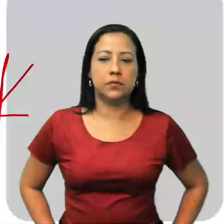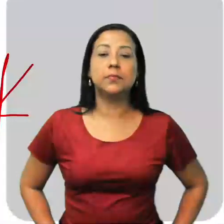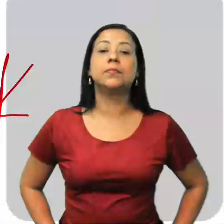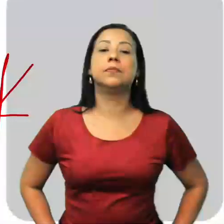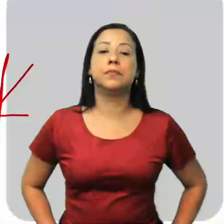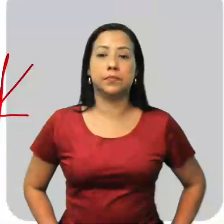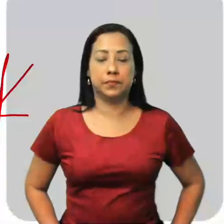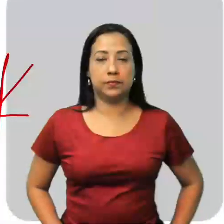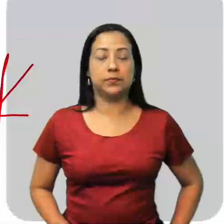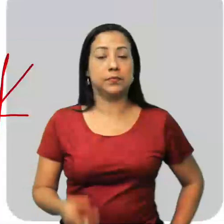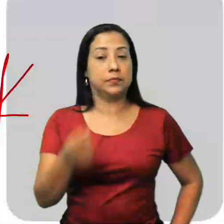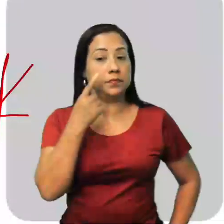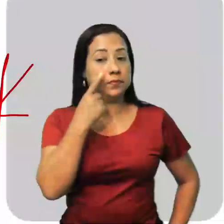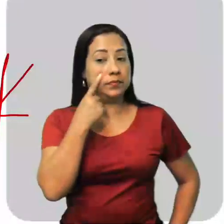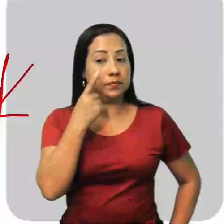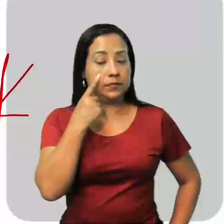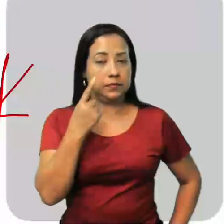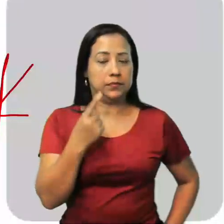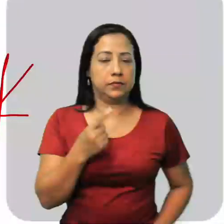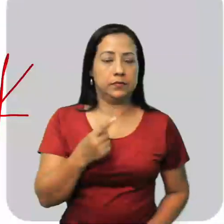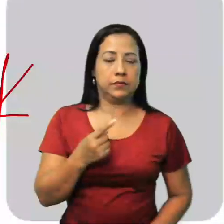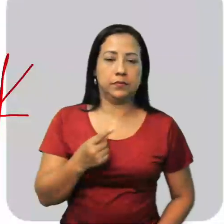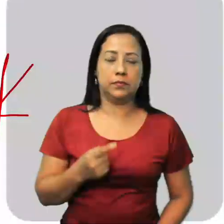comigo aqui, ok?